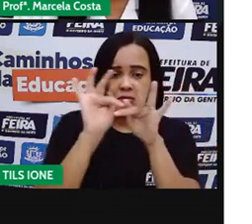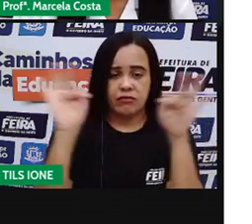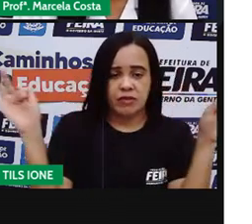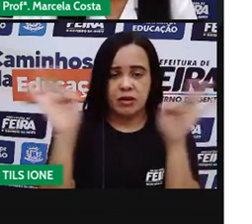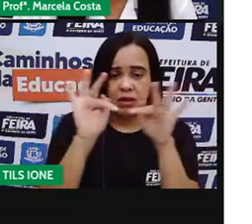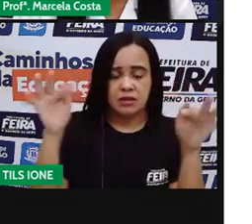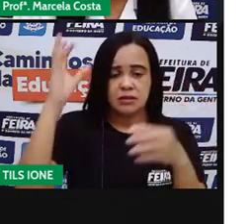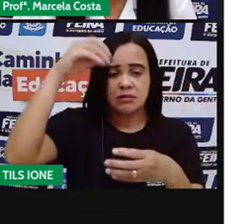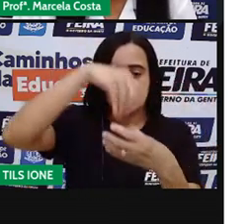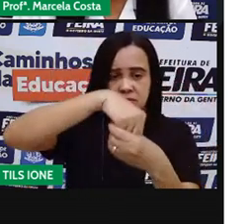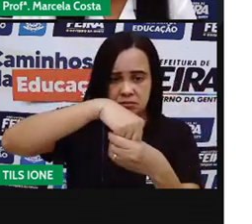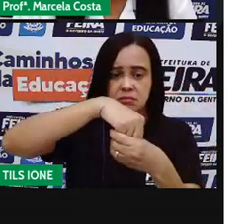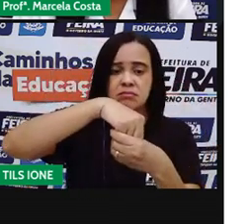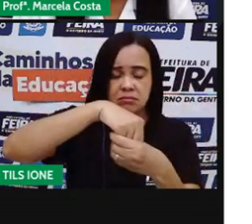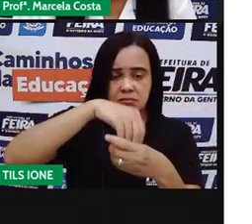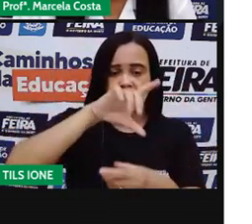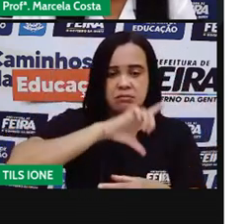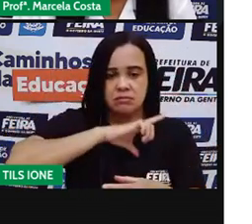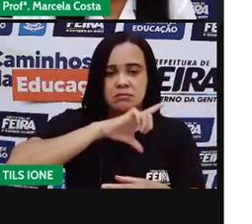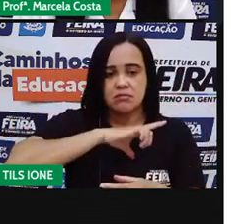compõem essa frase.